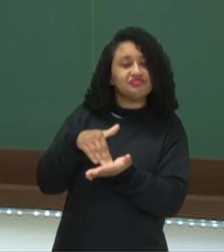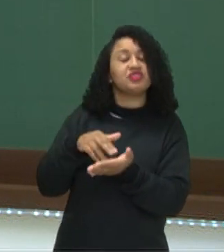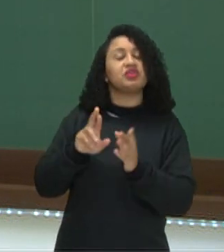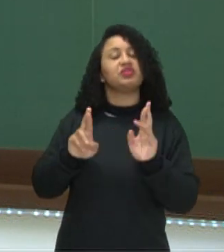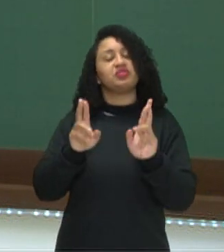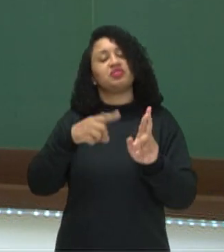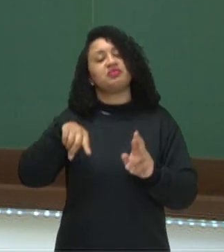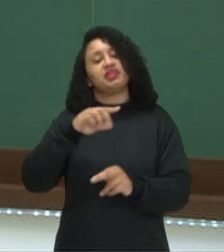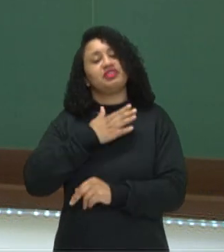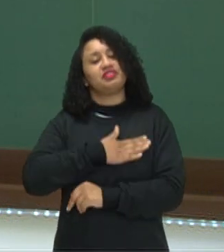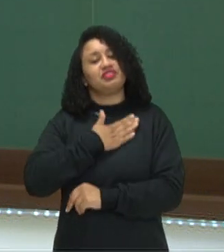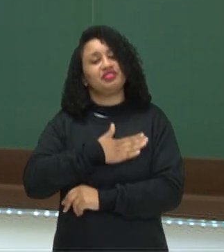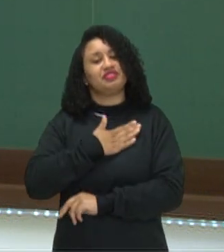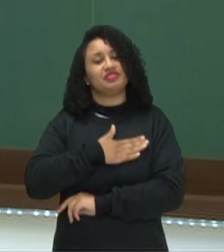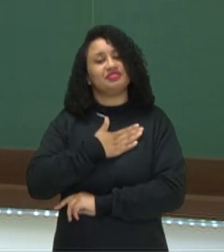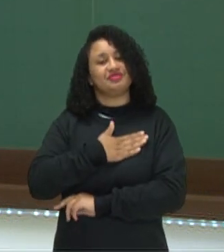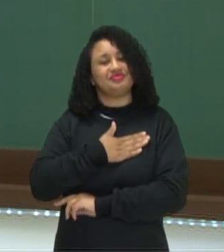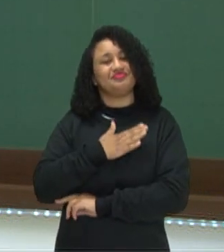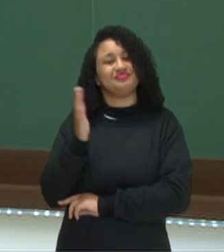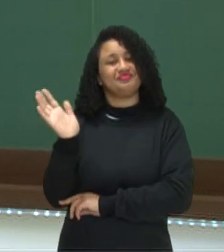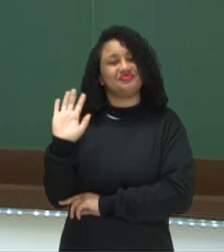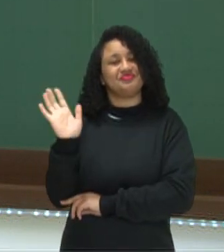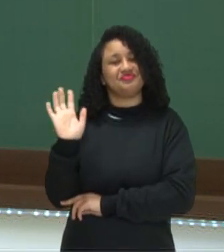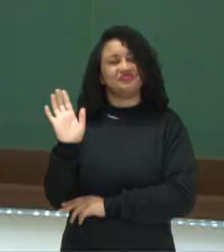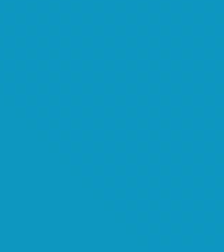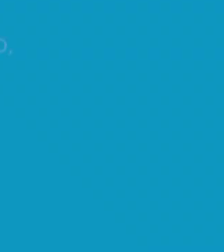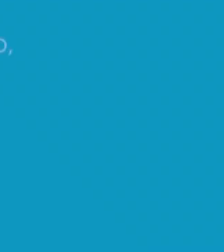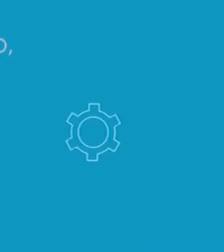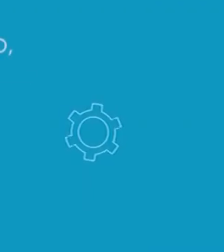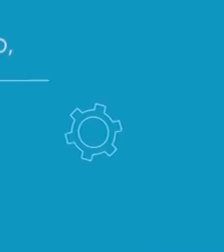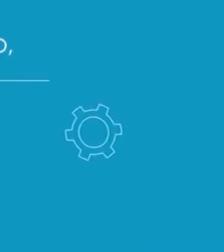Espero que vocês tenham gostado e até breve!